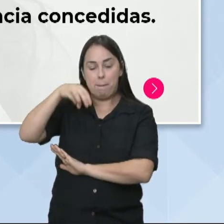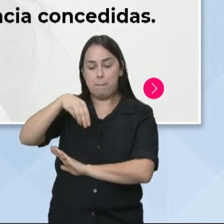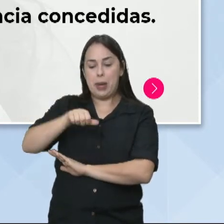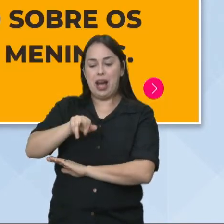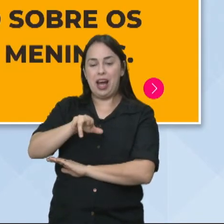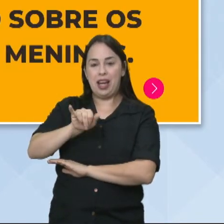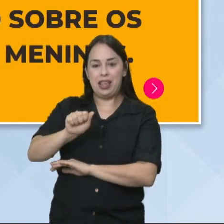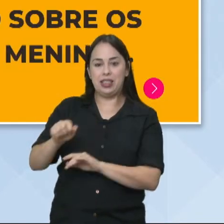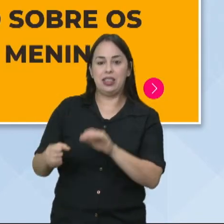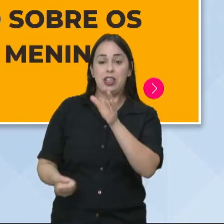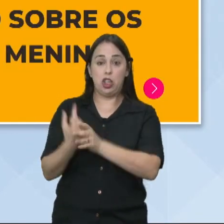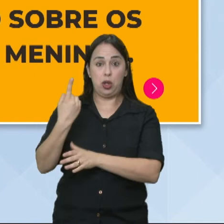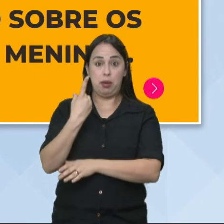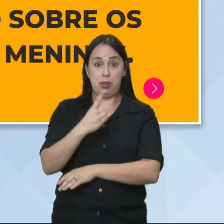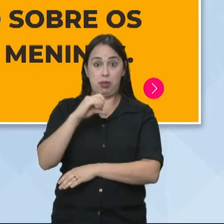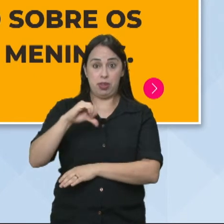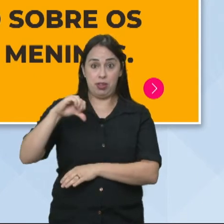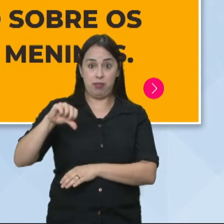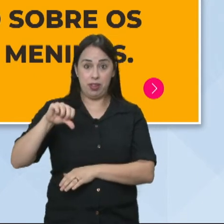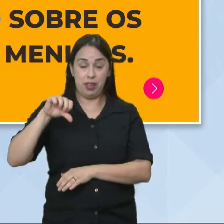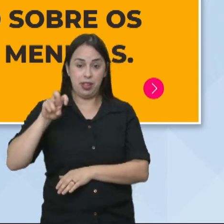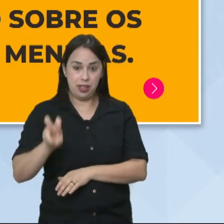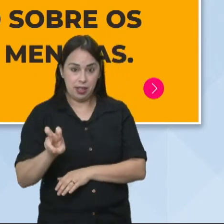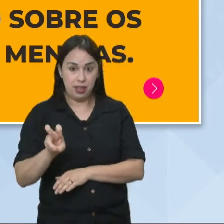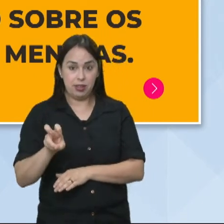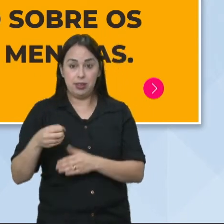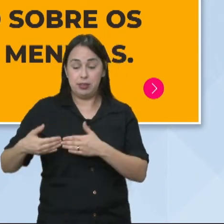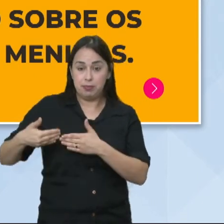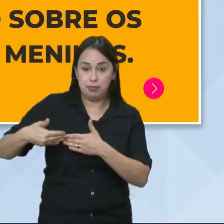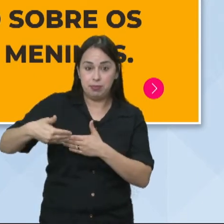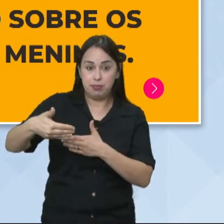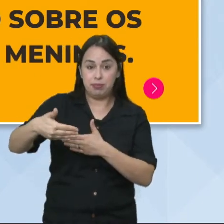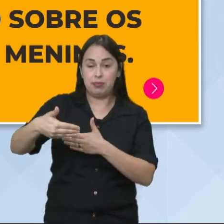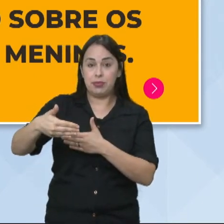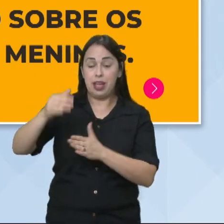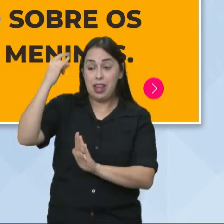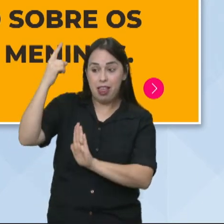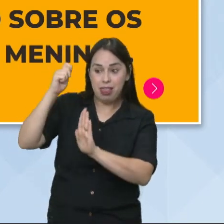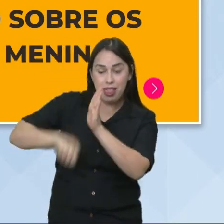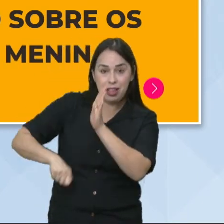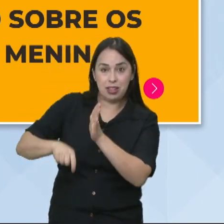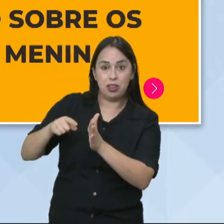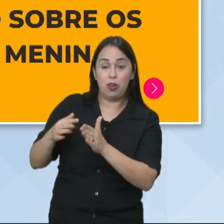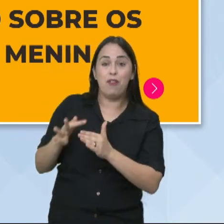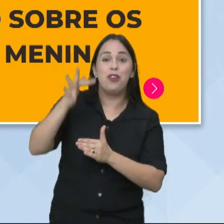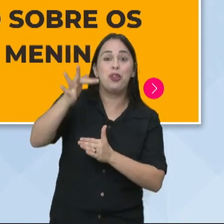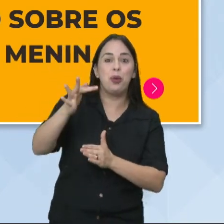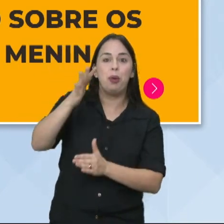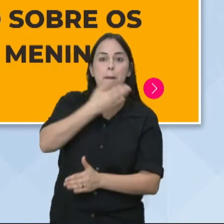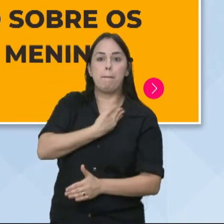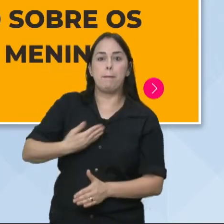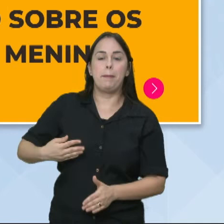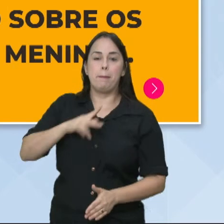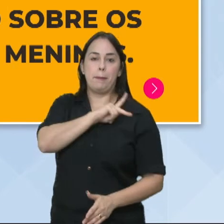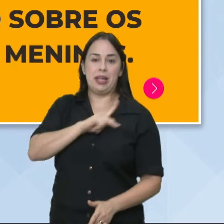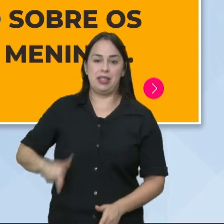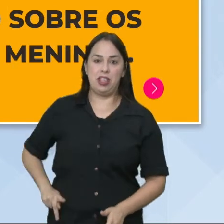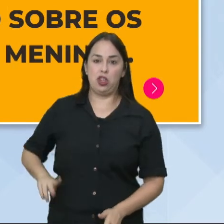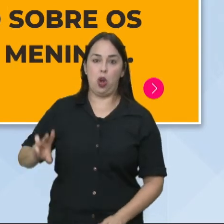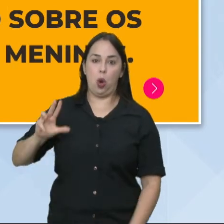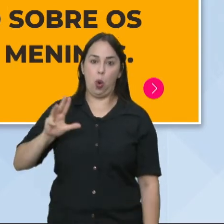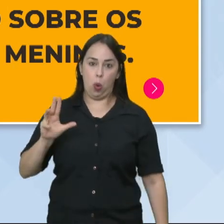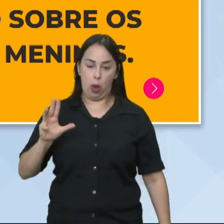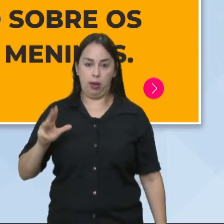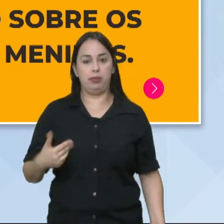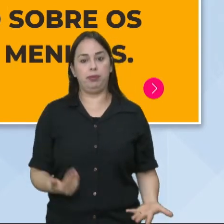em 1995 promulgada pelo nosso futuro presidente Lula. Bom,